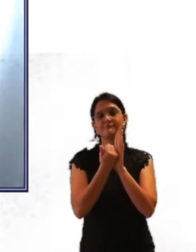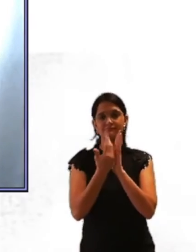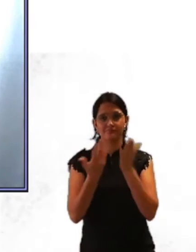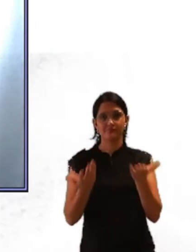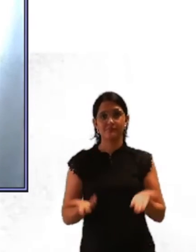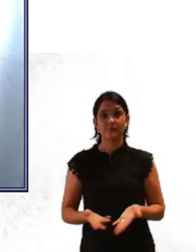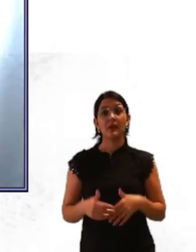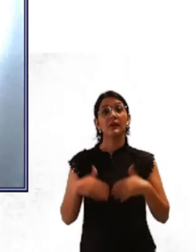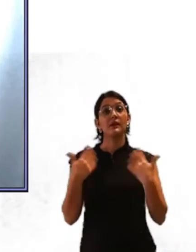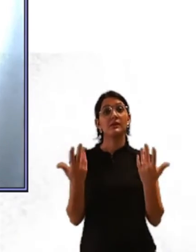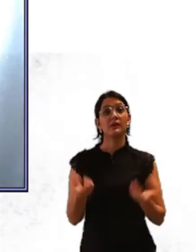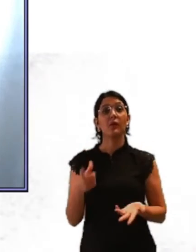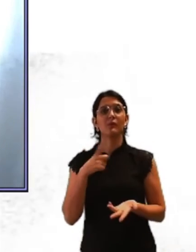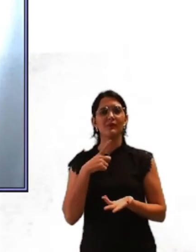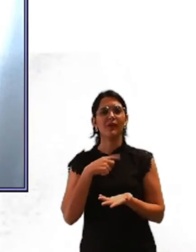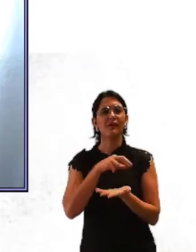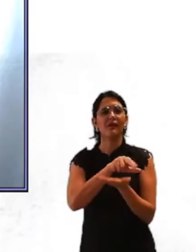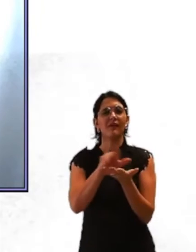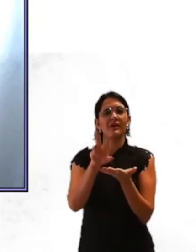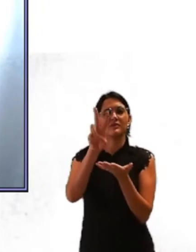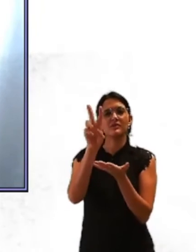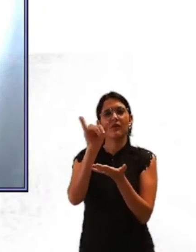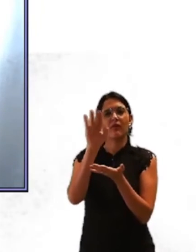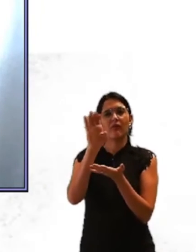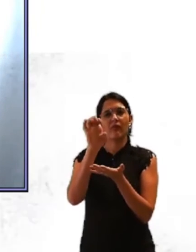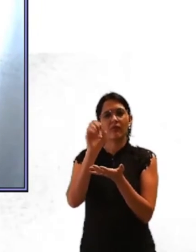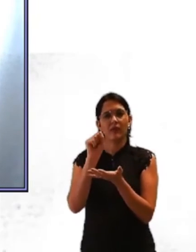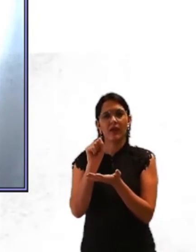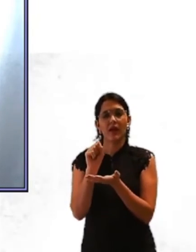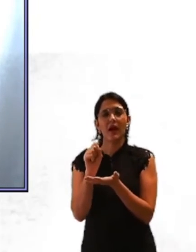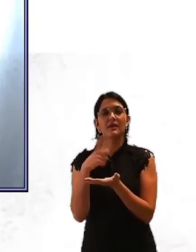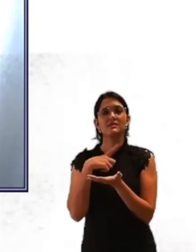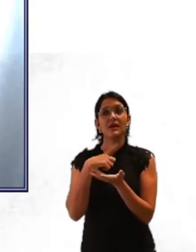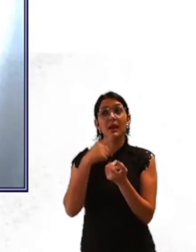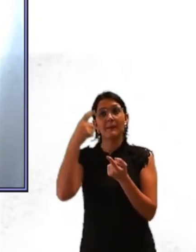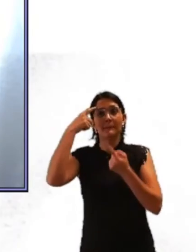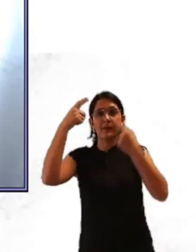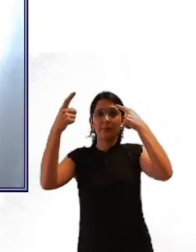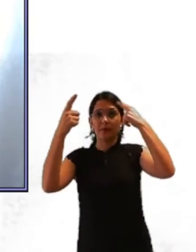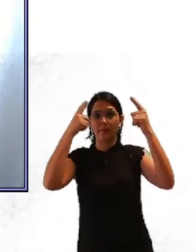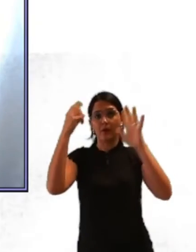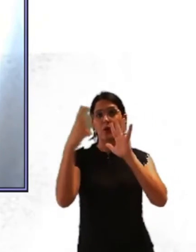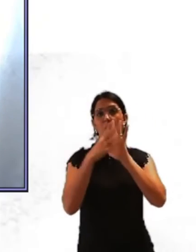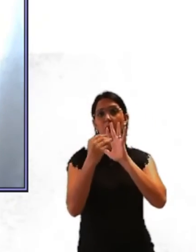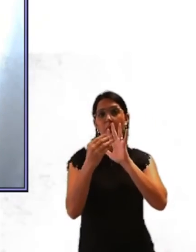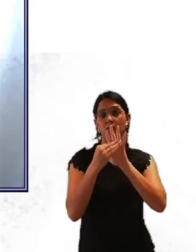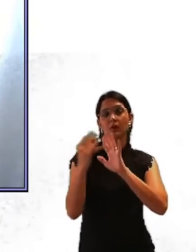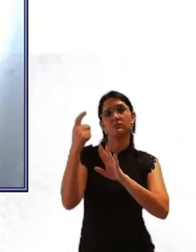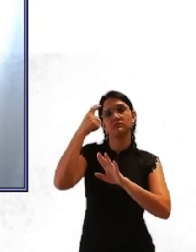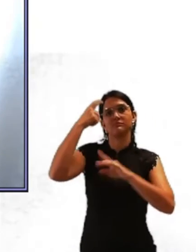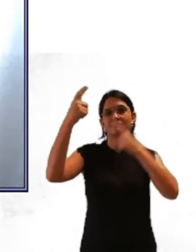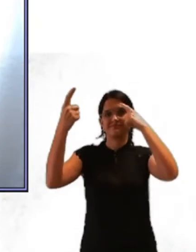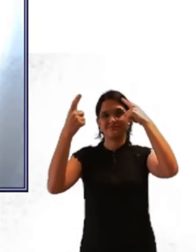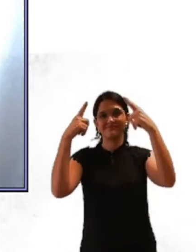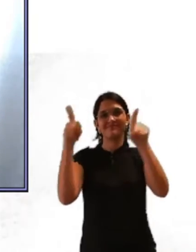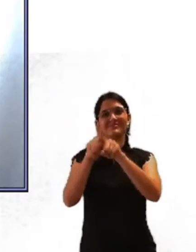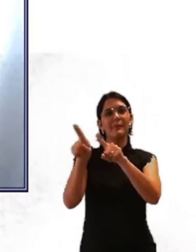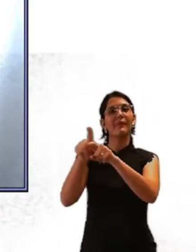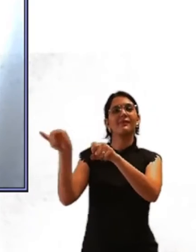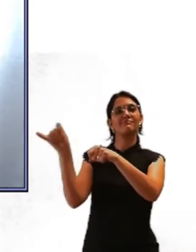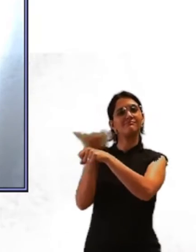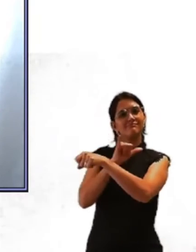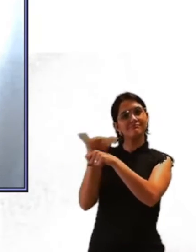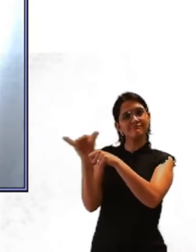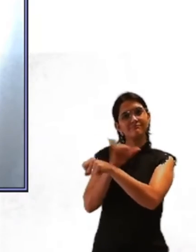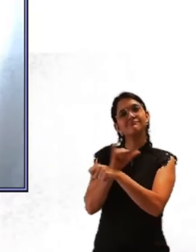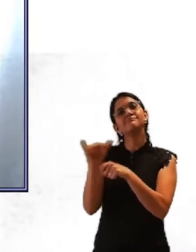os vieses, eles vão incidir mais nesses modelos ideológicos e estratégicos. Então, para esses casos em